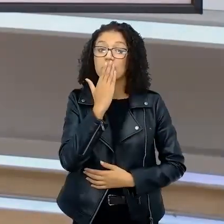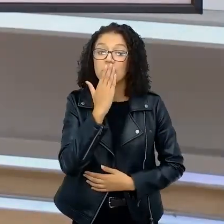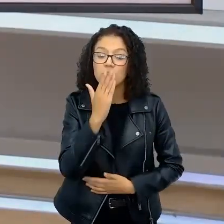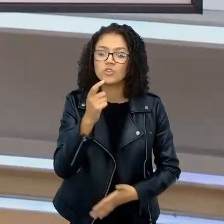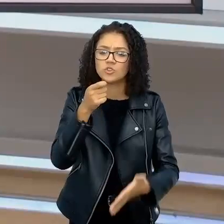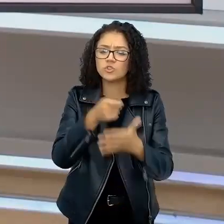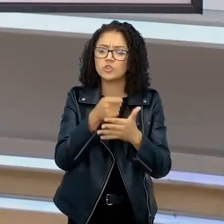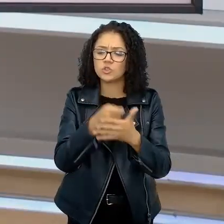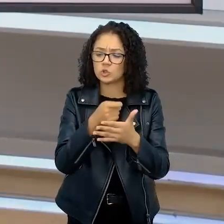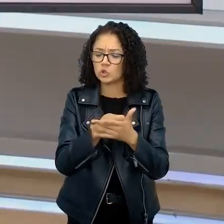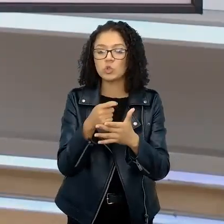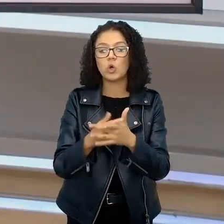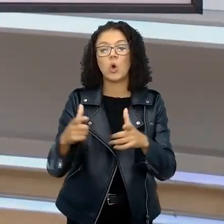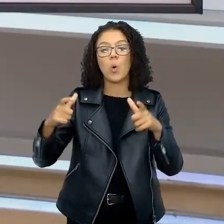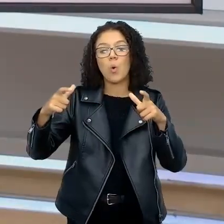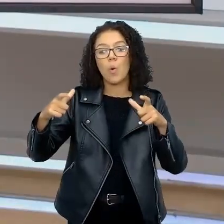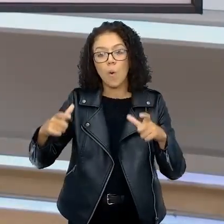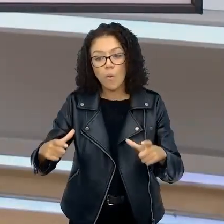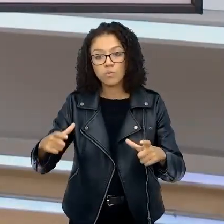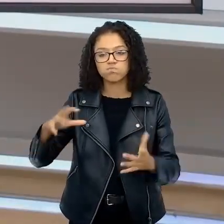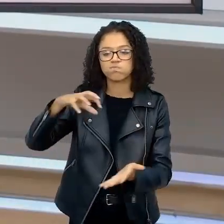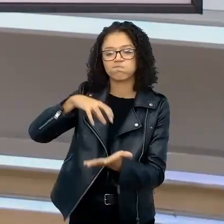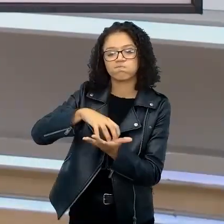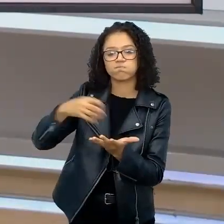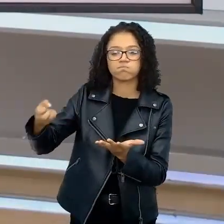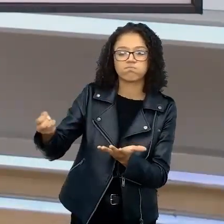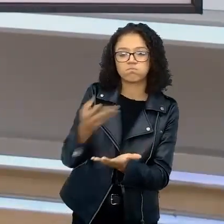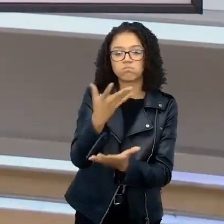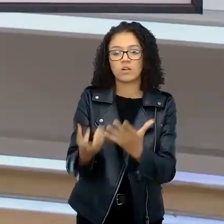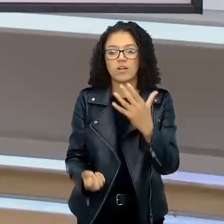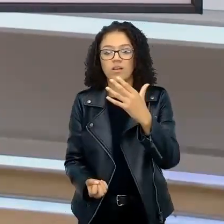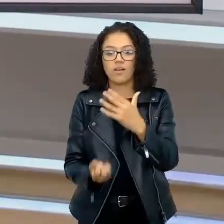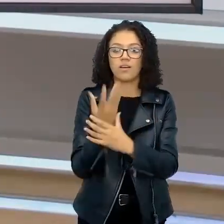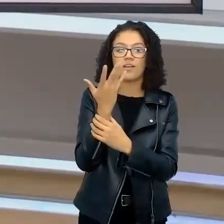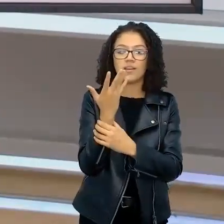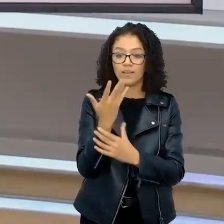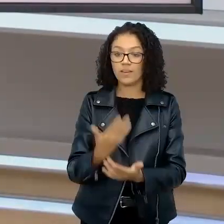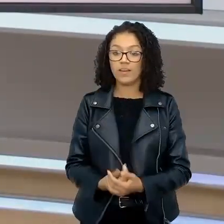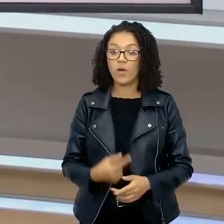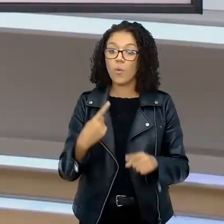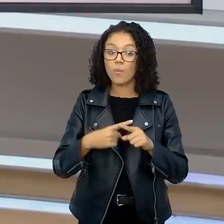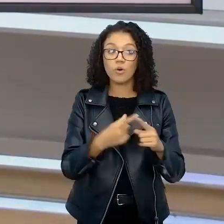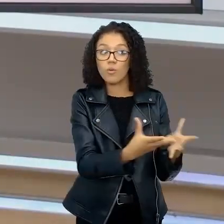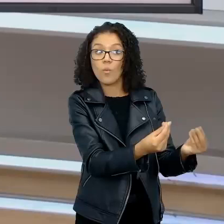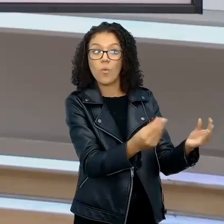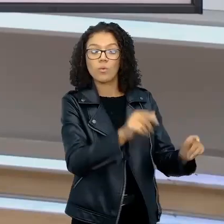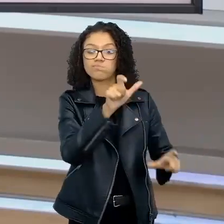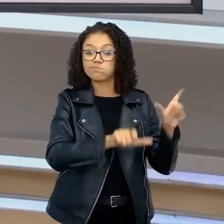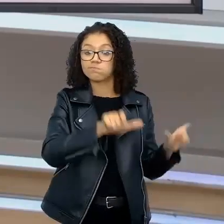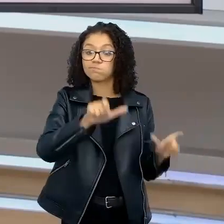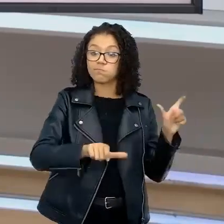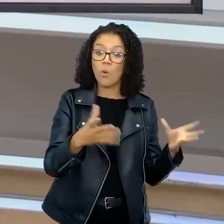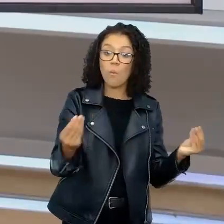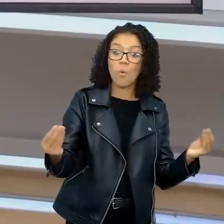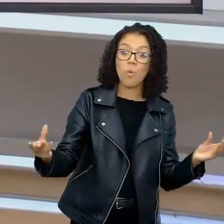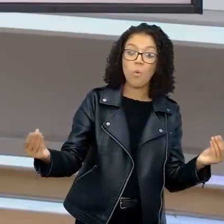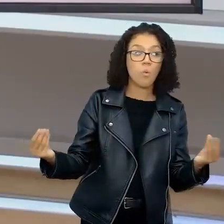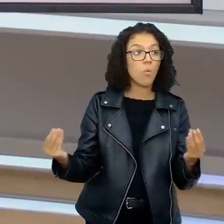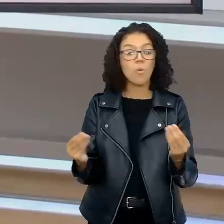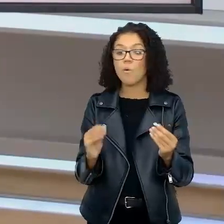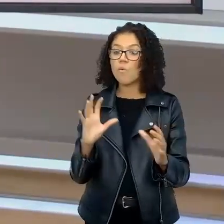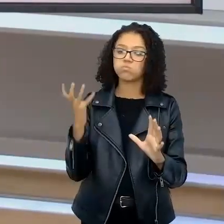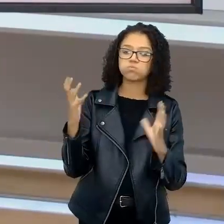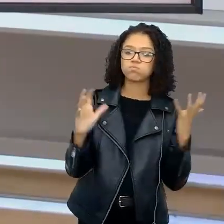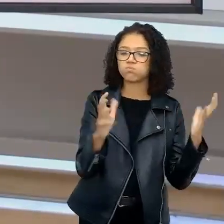centro para criança e adolescente seja implantado dentro desse município, porque tem uma demanda significativa, né? Isso faz parte